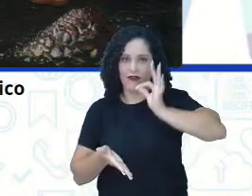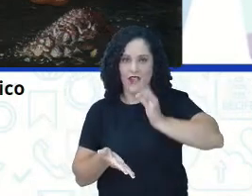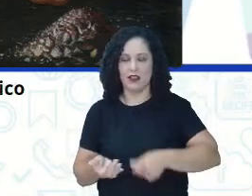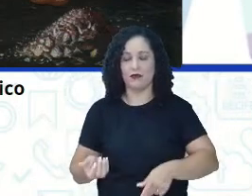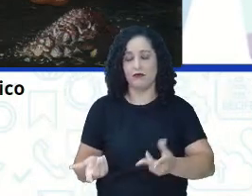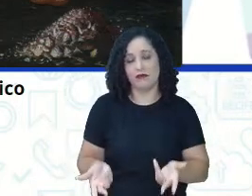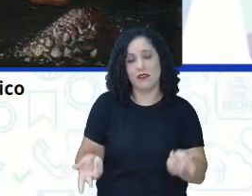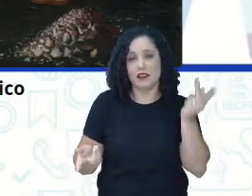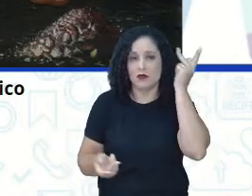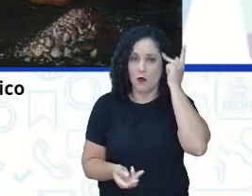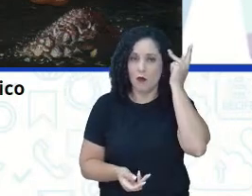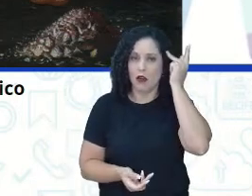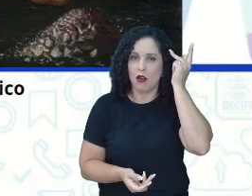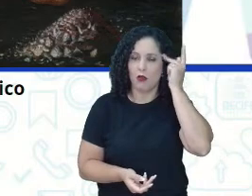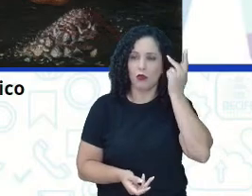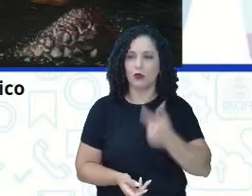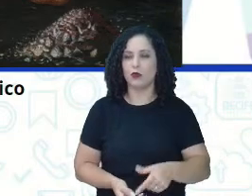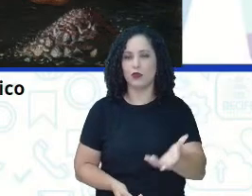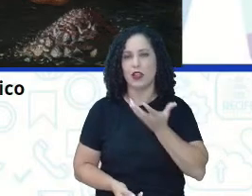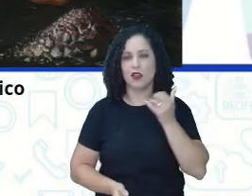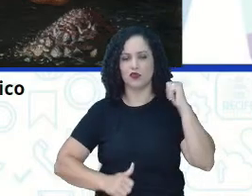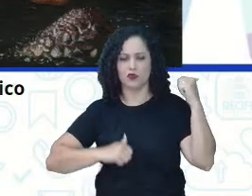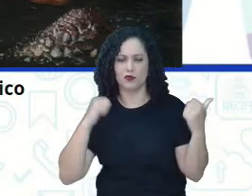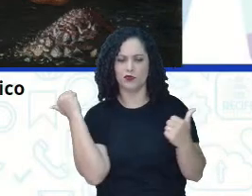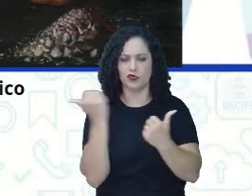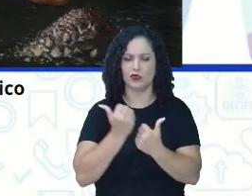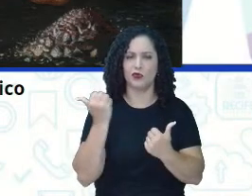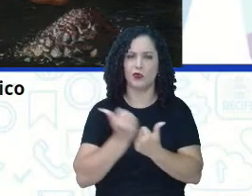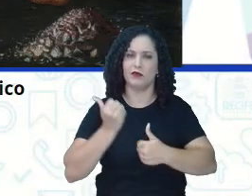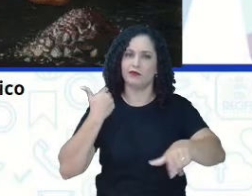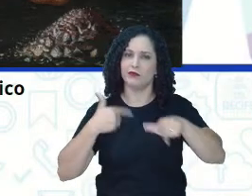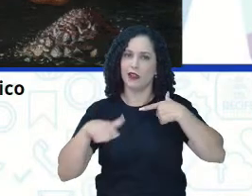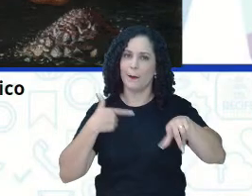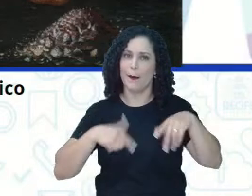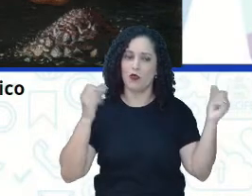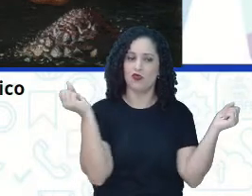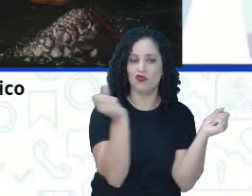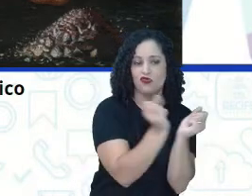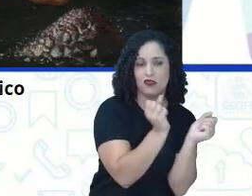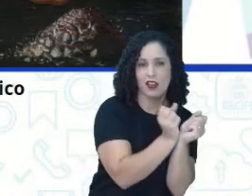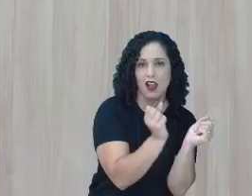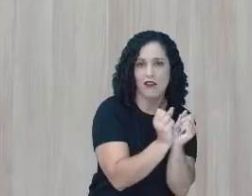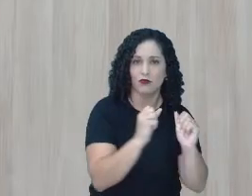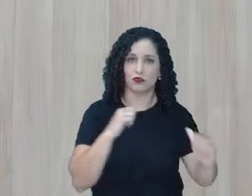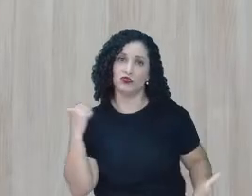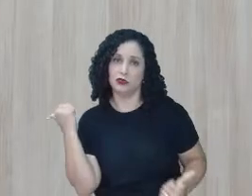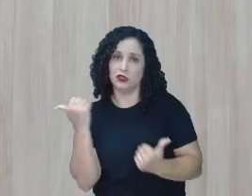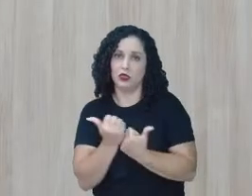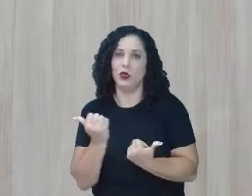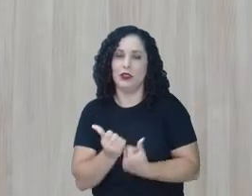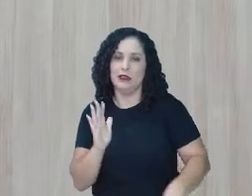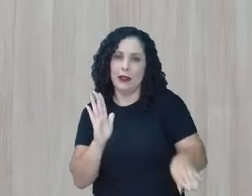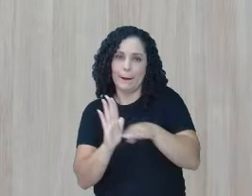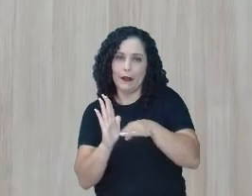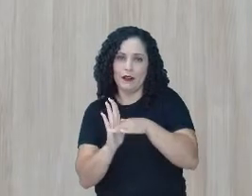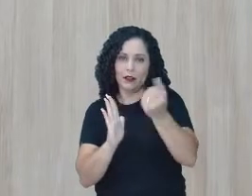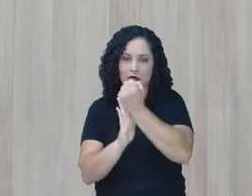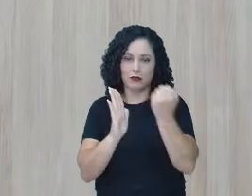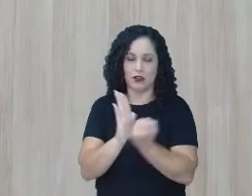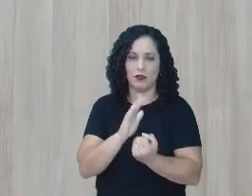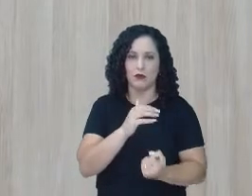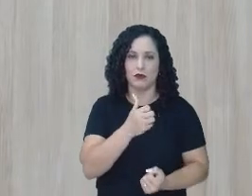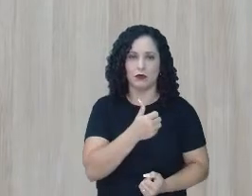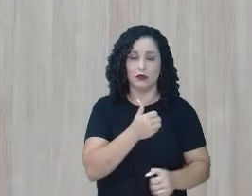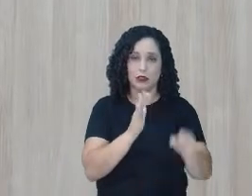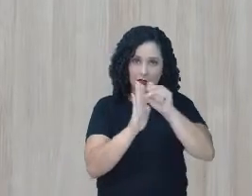Paulo, eles começaram a tentar substituir a mão de obra escravizada, uma parte dela ainda na metade do século XIX, tá